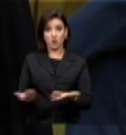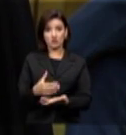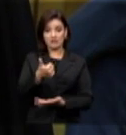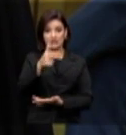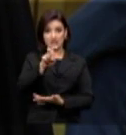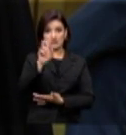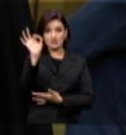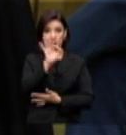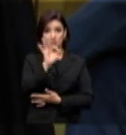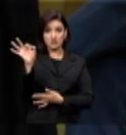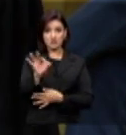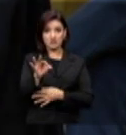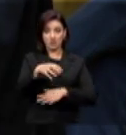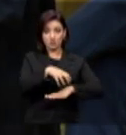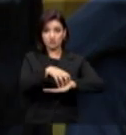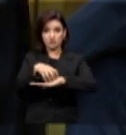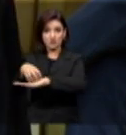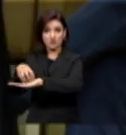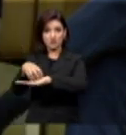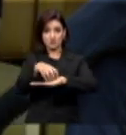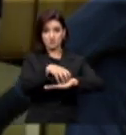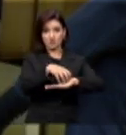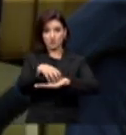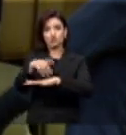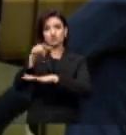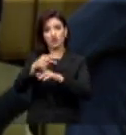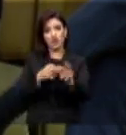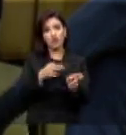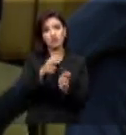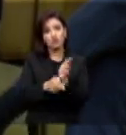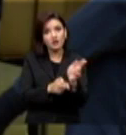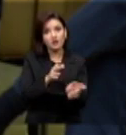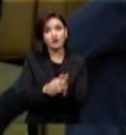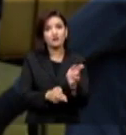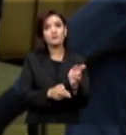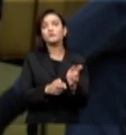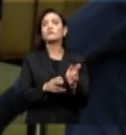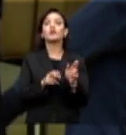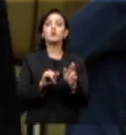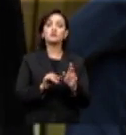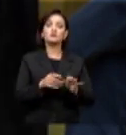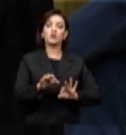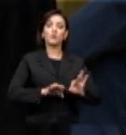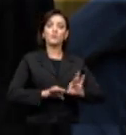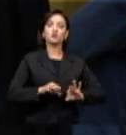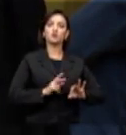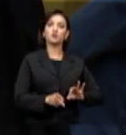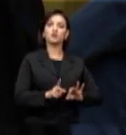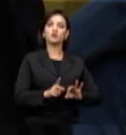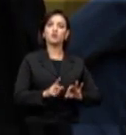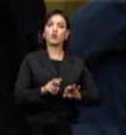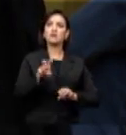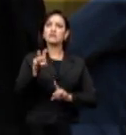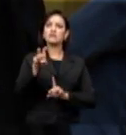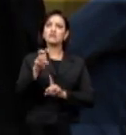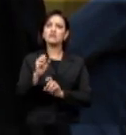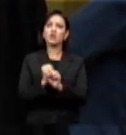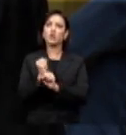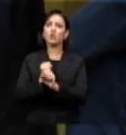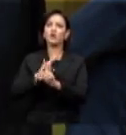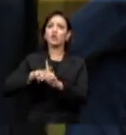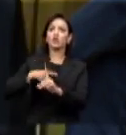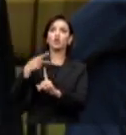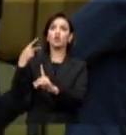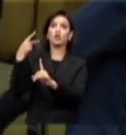transporte de cargas. Com esse projeto, em 5 anos, dobrará para mais de 31%.